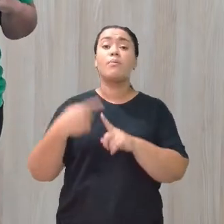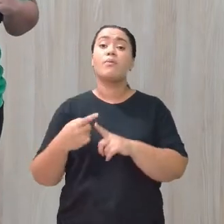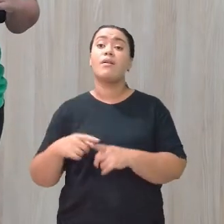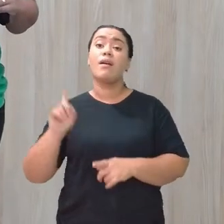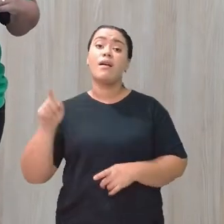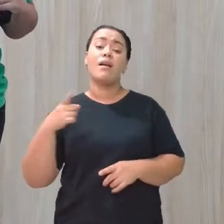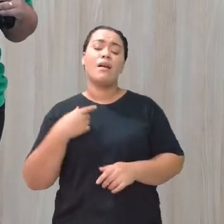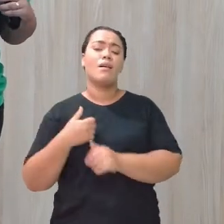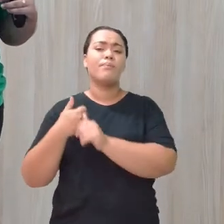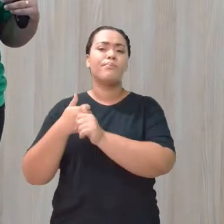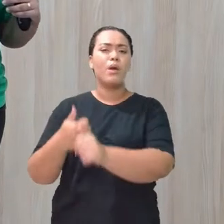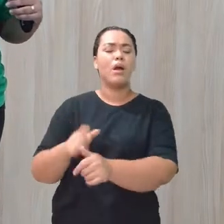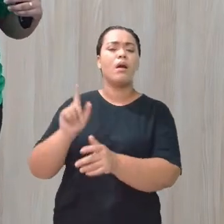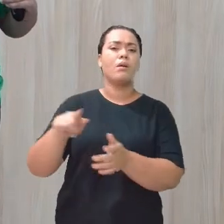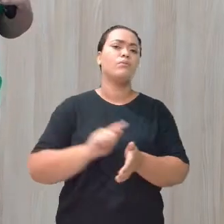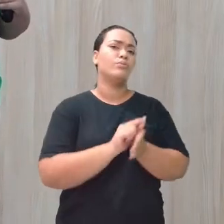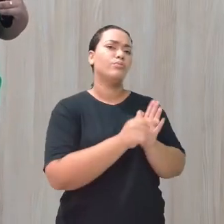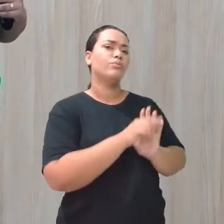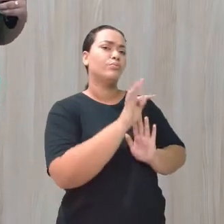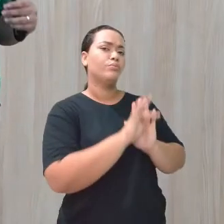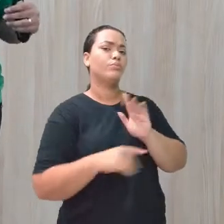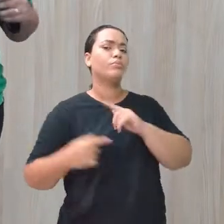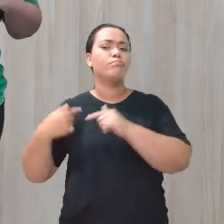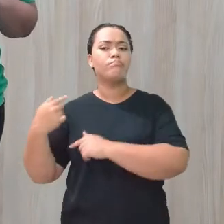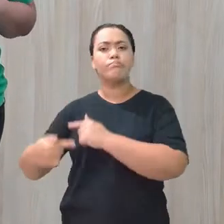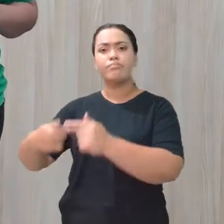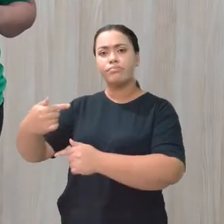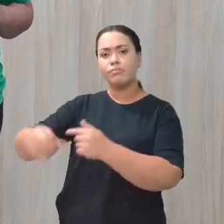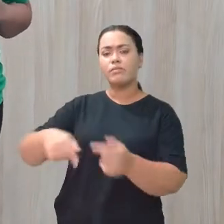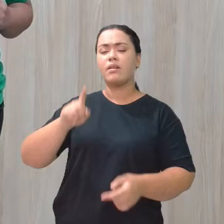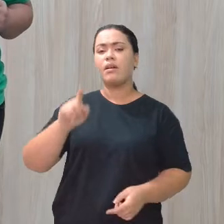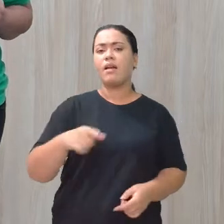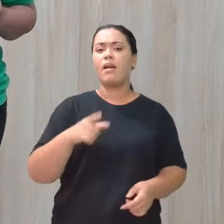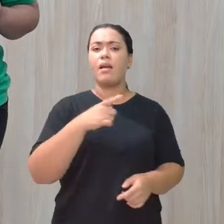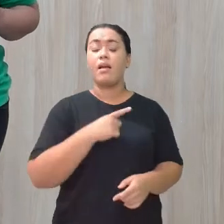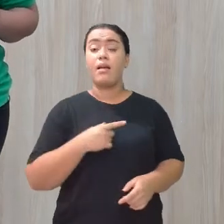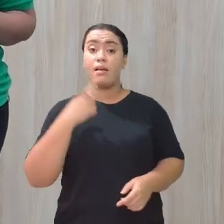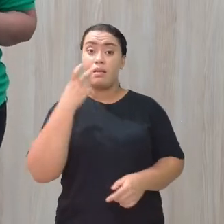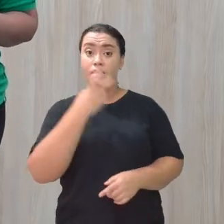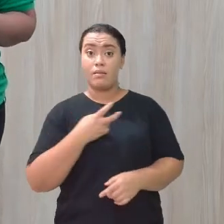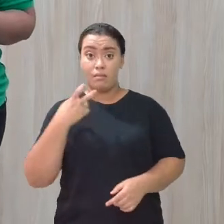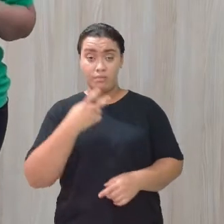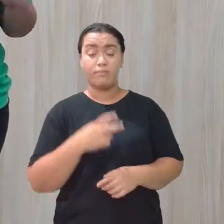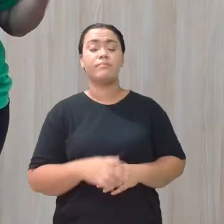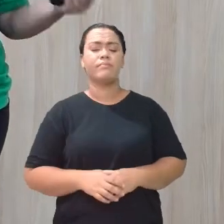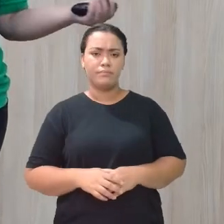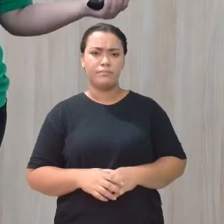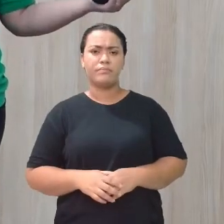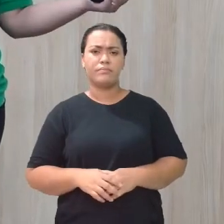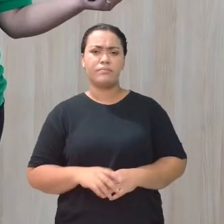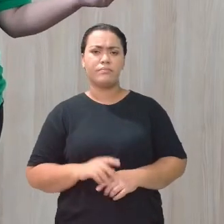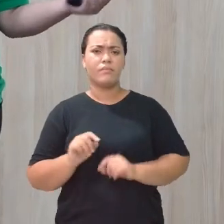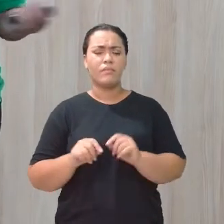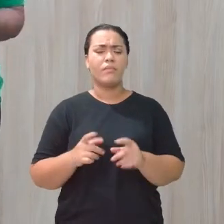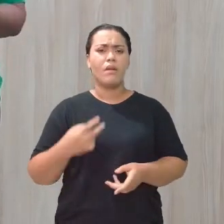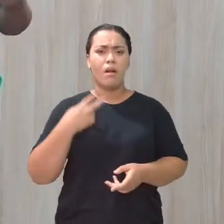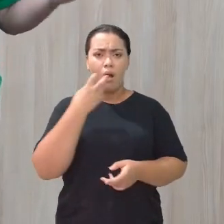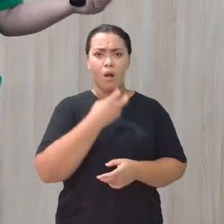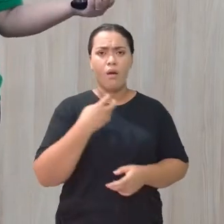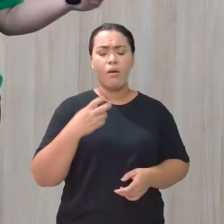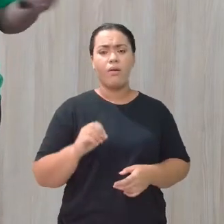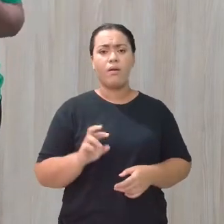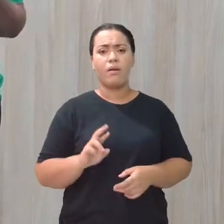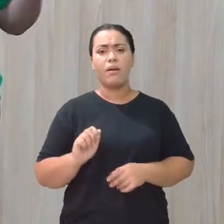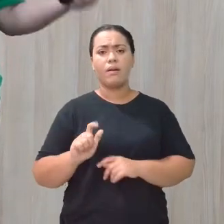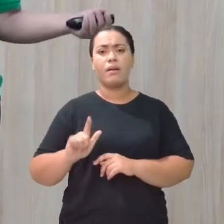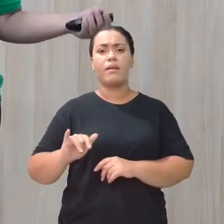vem acompanhando geração em geração através da oralidade. E o que é que tem a ver isso?